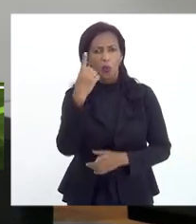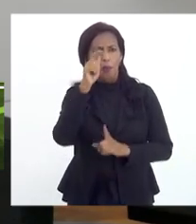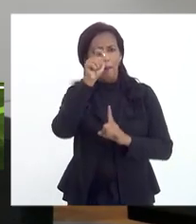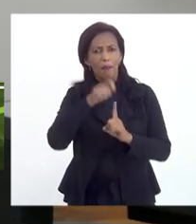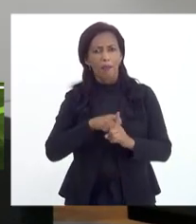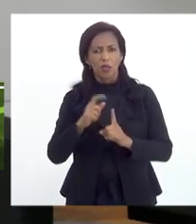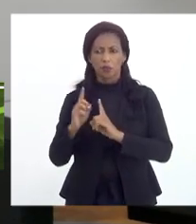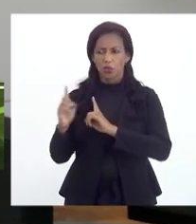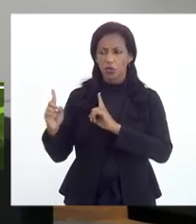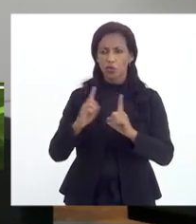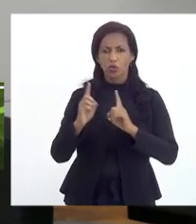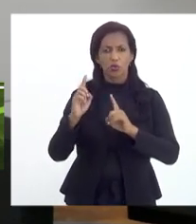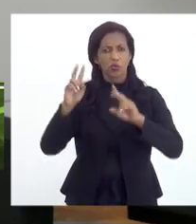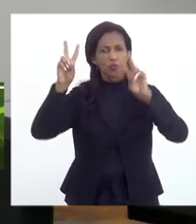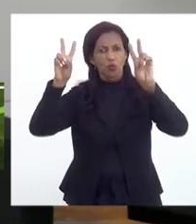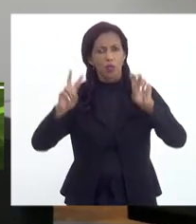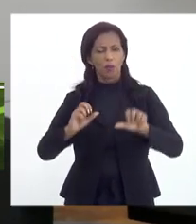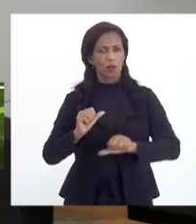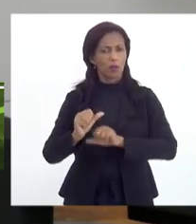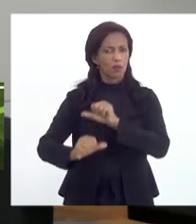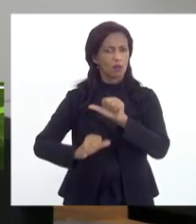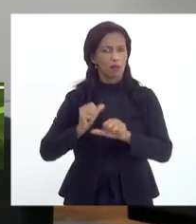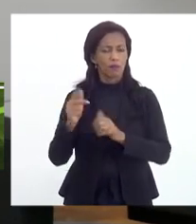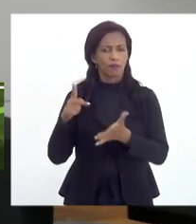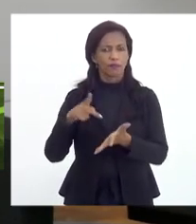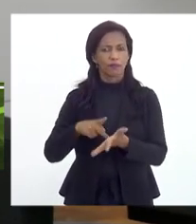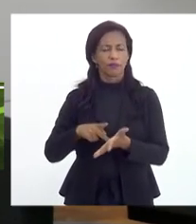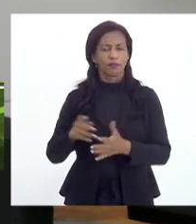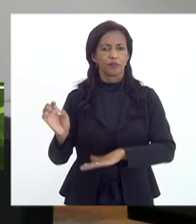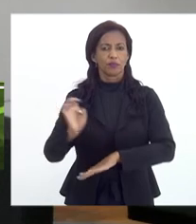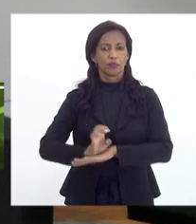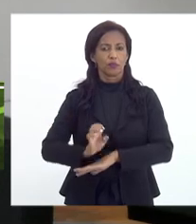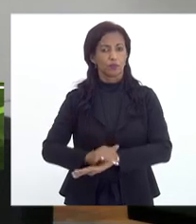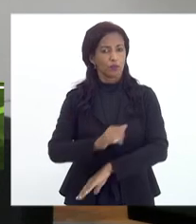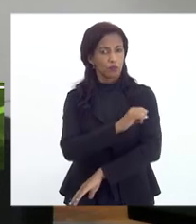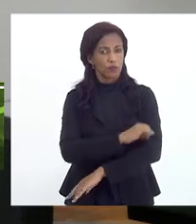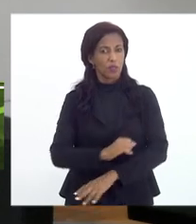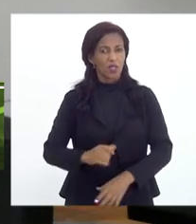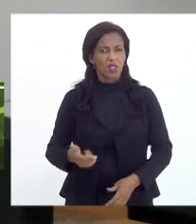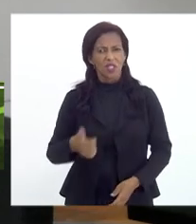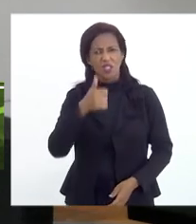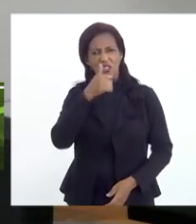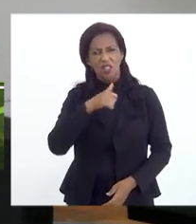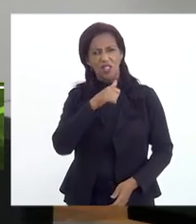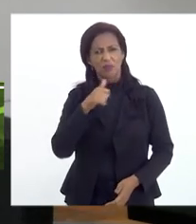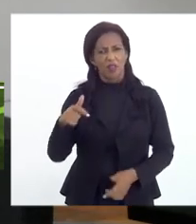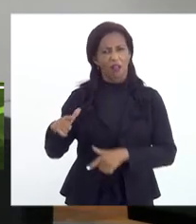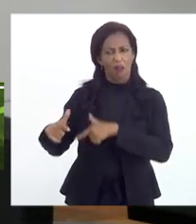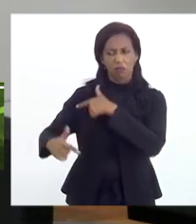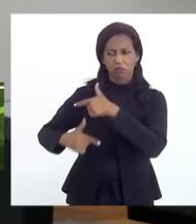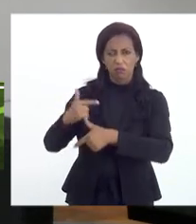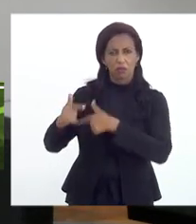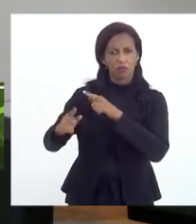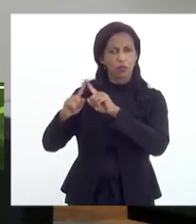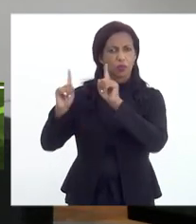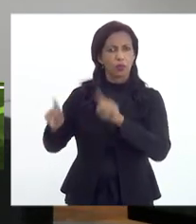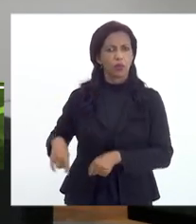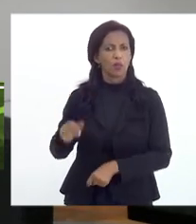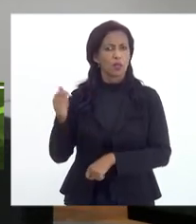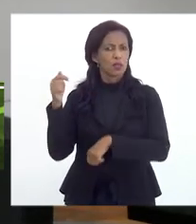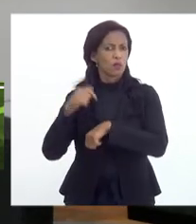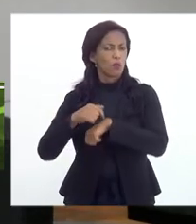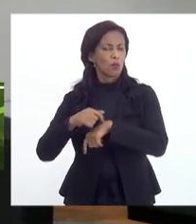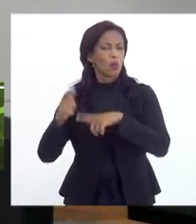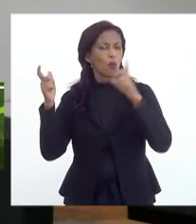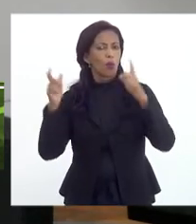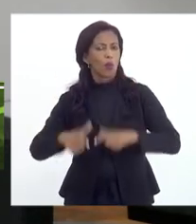Para discutir Um tema Que vai mudar A realidade Do estado Do Rio de Janeiro E sacrificar O serviço público Nesse momento Onde o